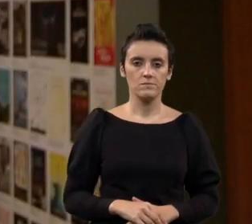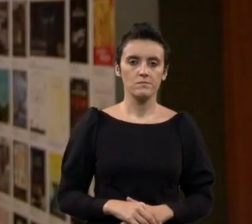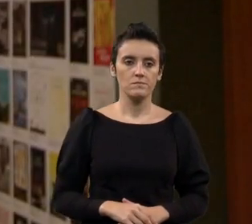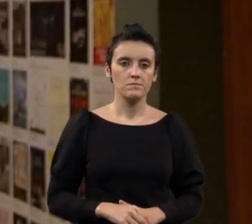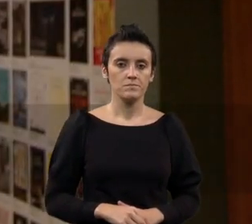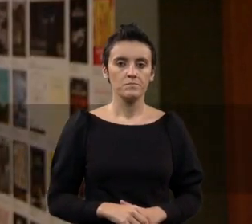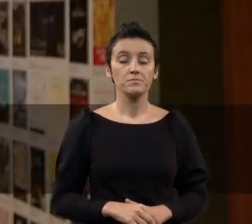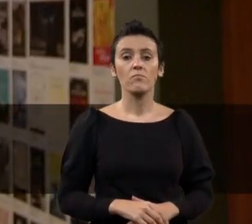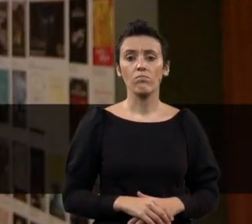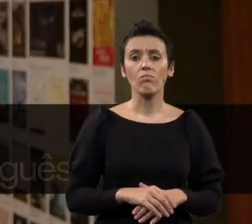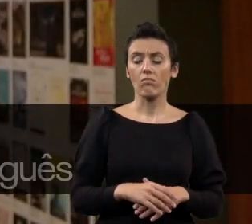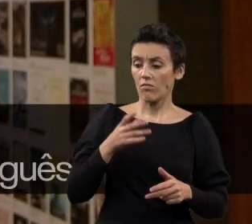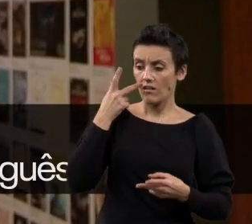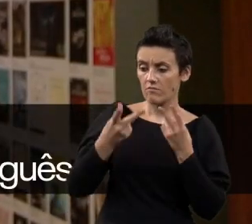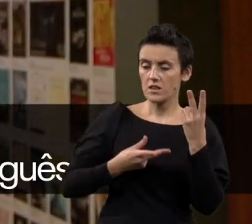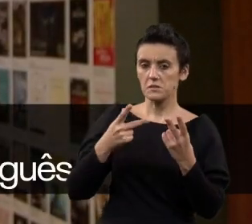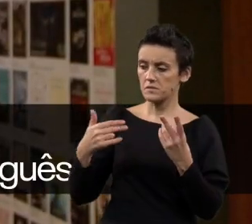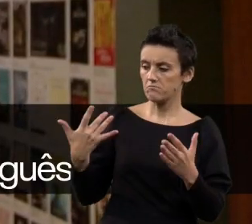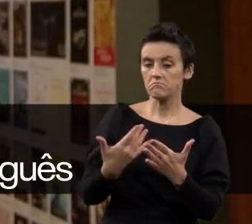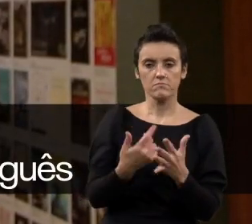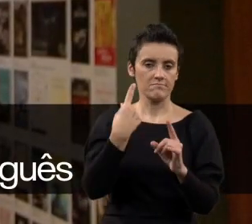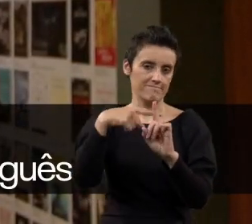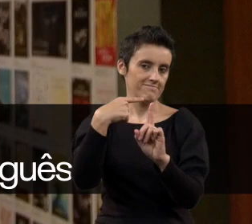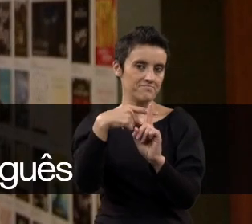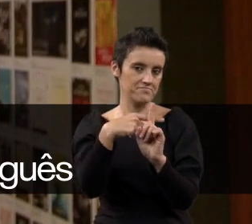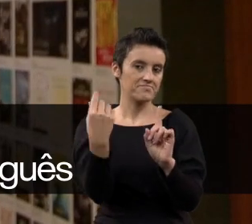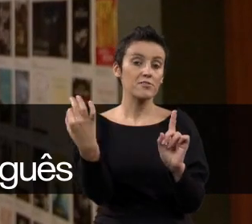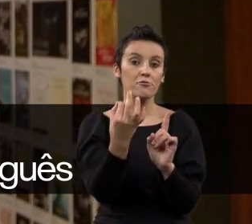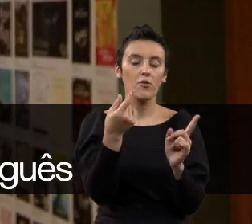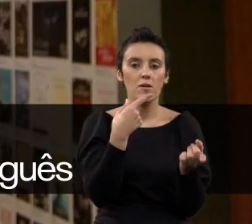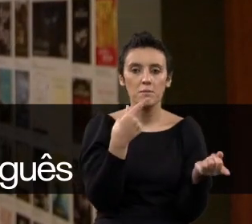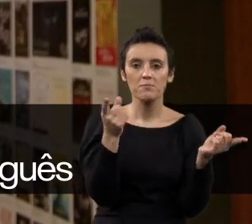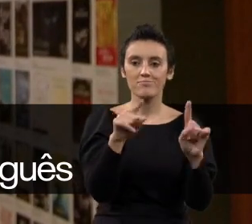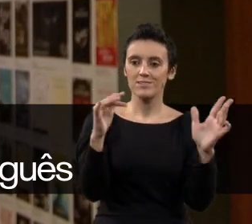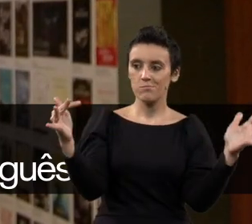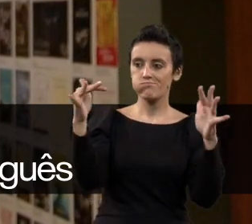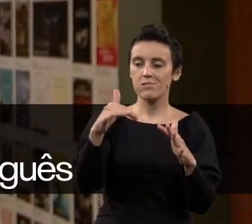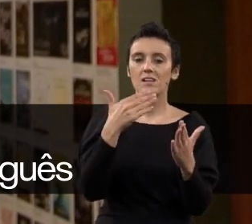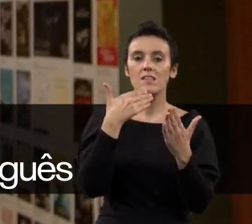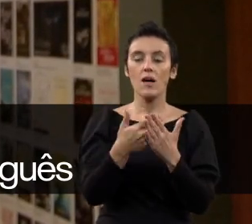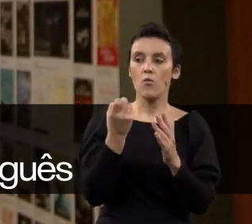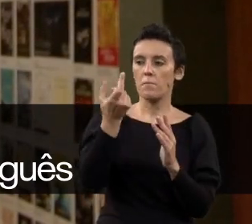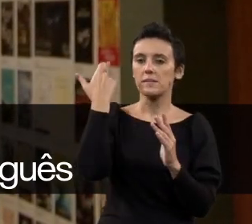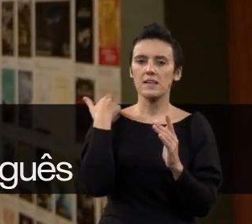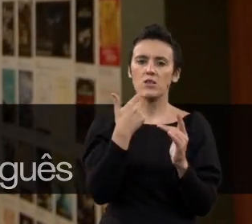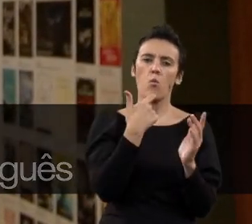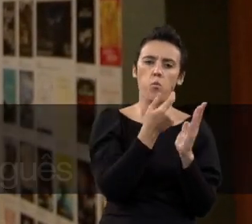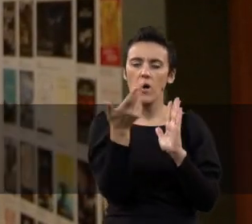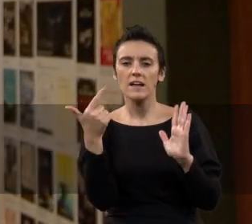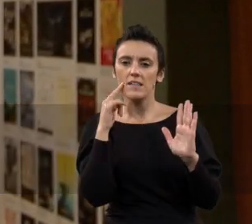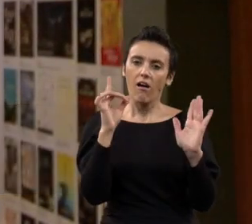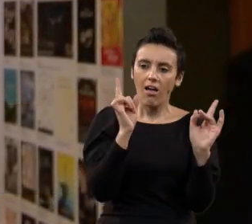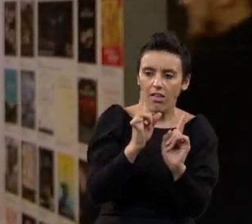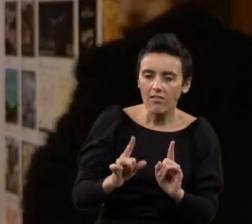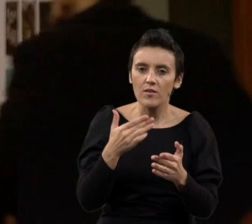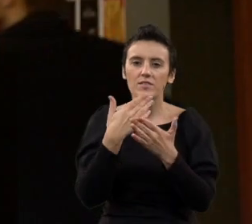É bastante positivo na medida em que conseguimos regressar com um modelo mais compacto que o ano passado. Não tivemos de andar a alterar todo o alinhamento como